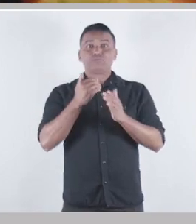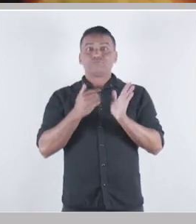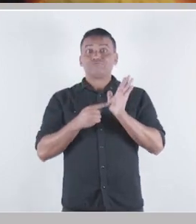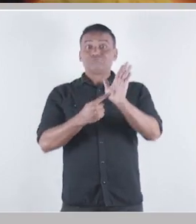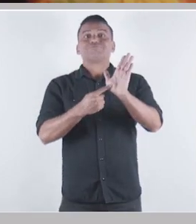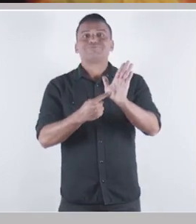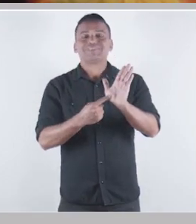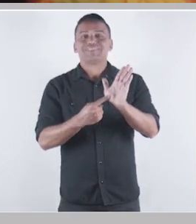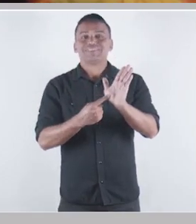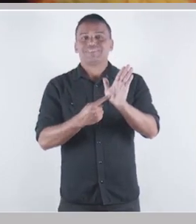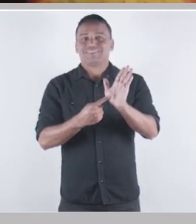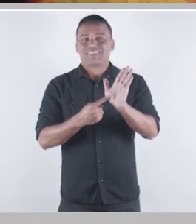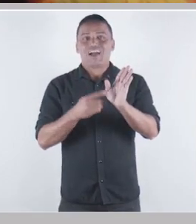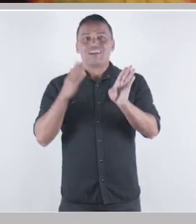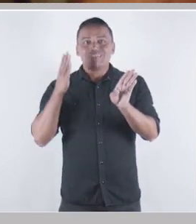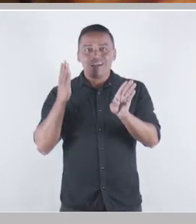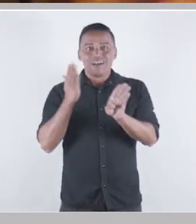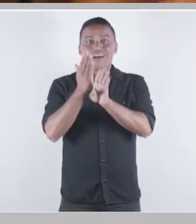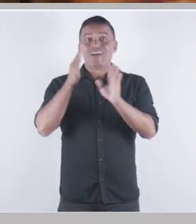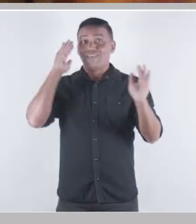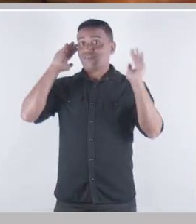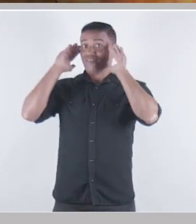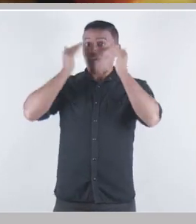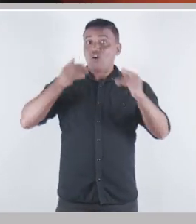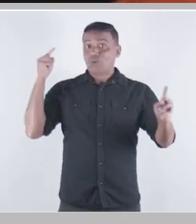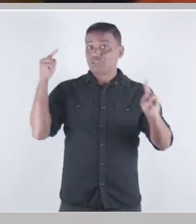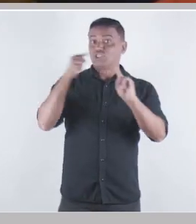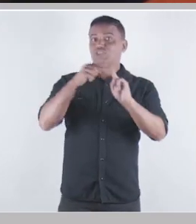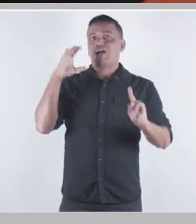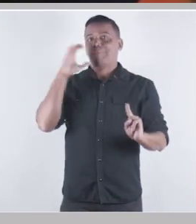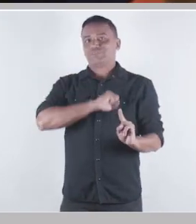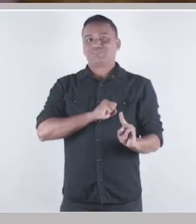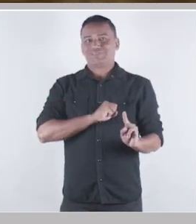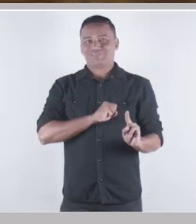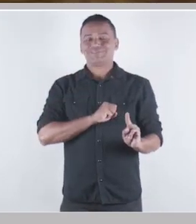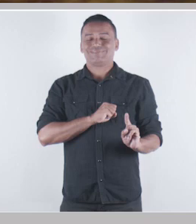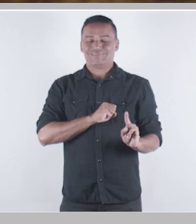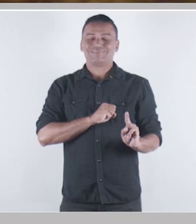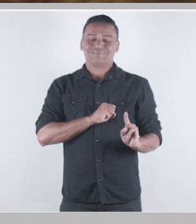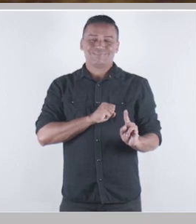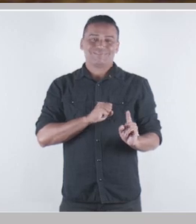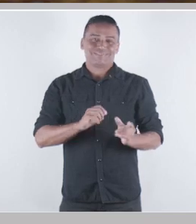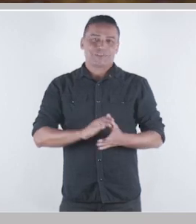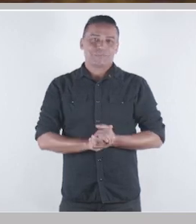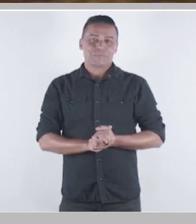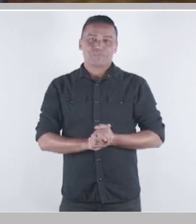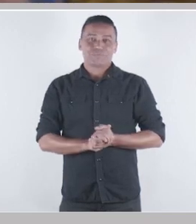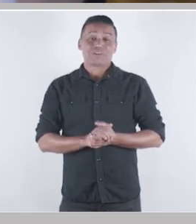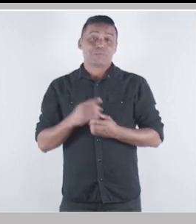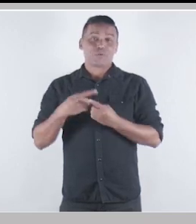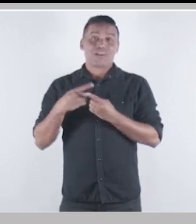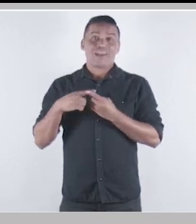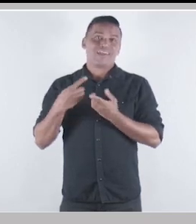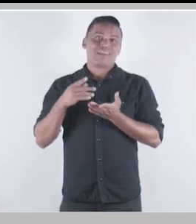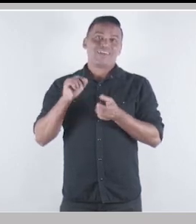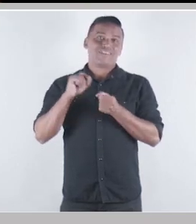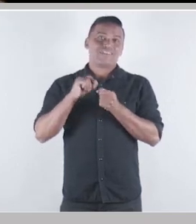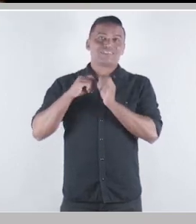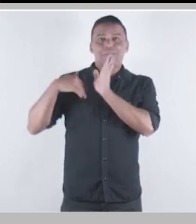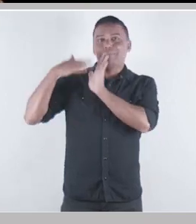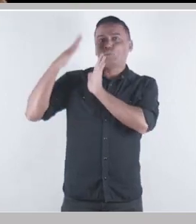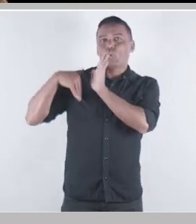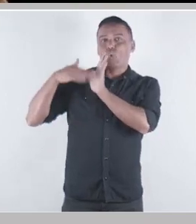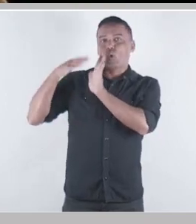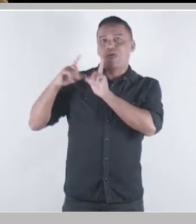consigo chegar num objetivo assim de forma muito mais fácil e rápida do que se eu tivesse feito uma